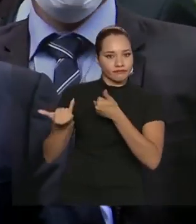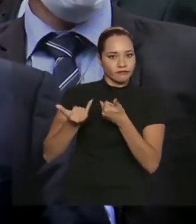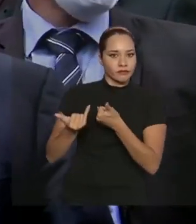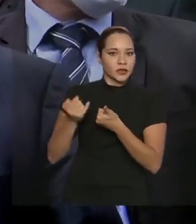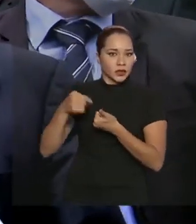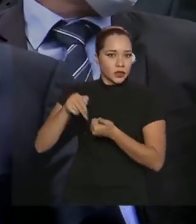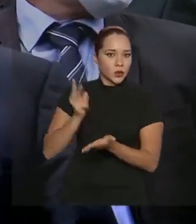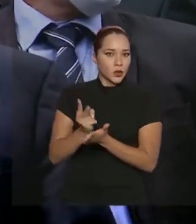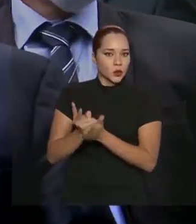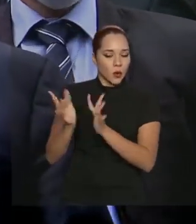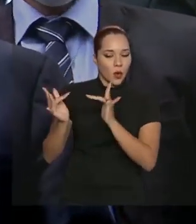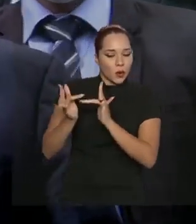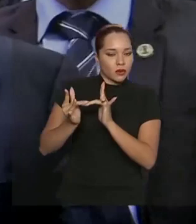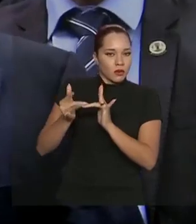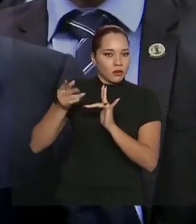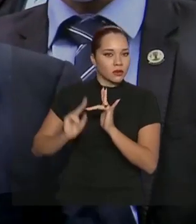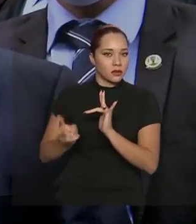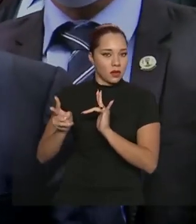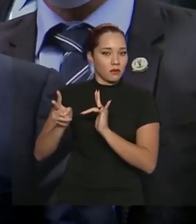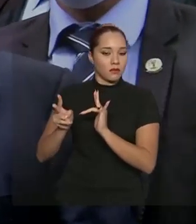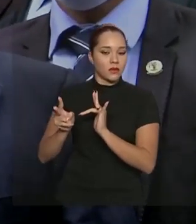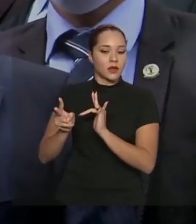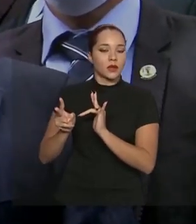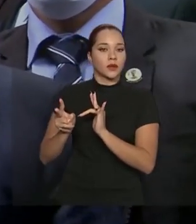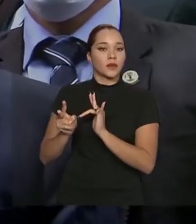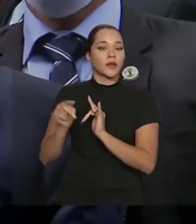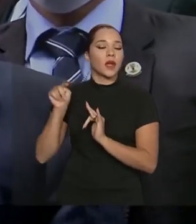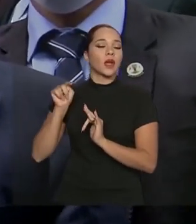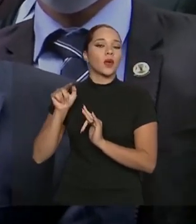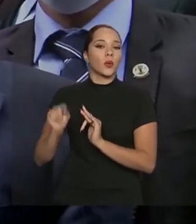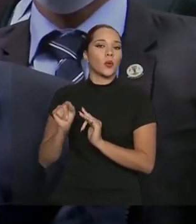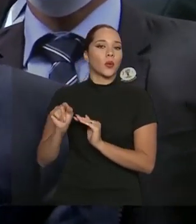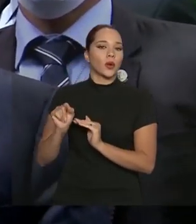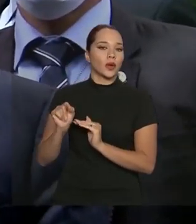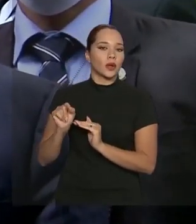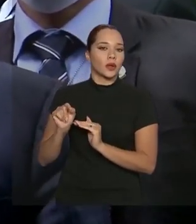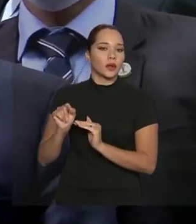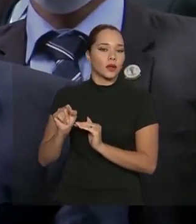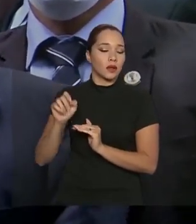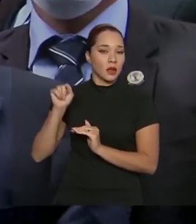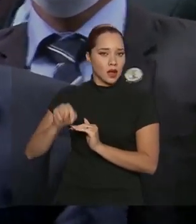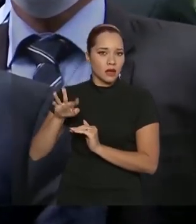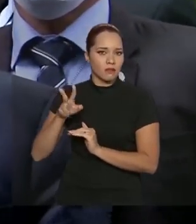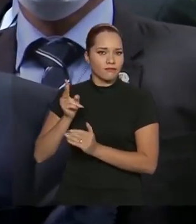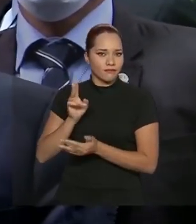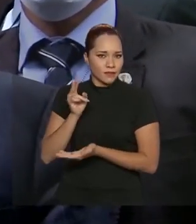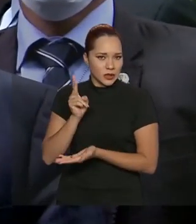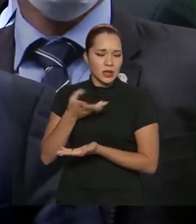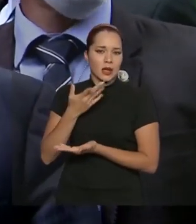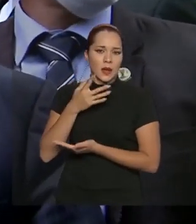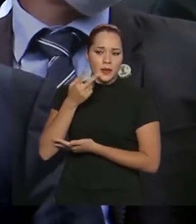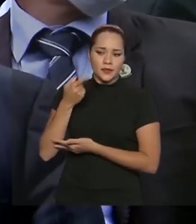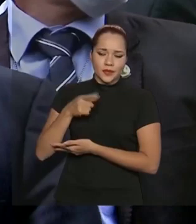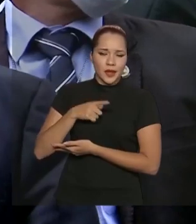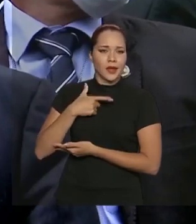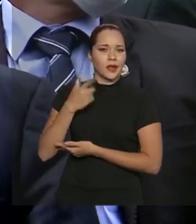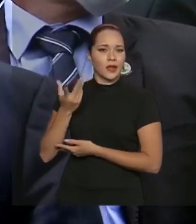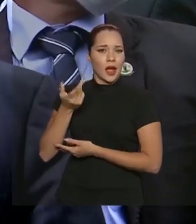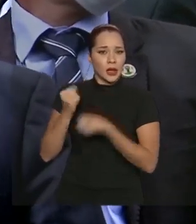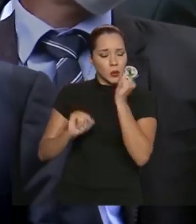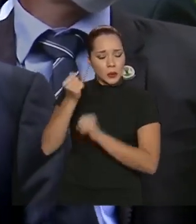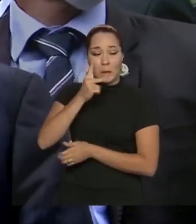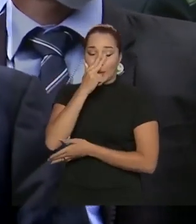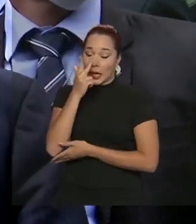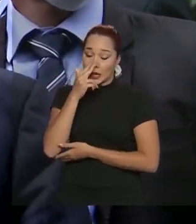e nós mantemos contato com eles regulares, é de que, embora preservados os sinais de vida da indústria